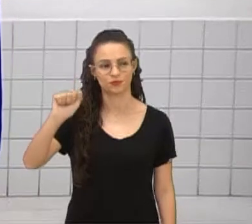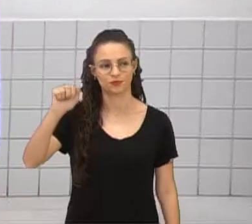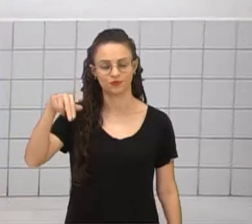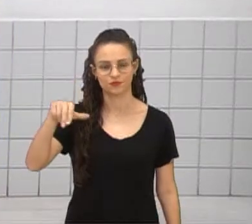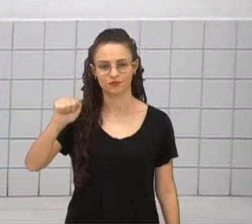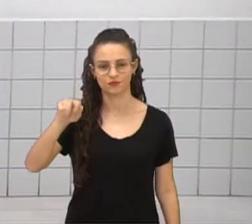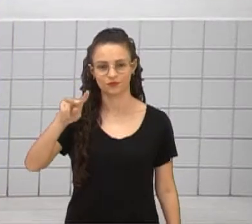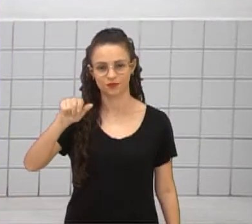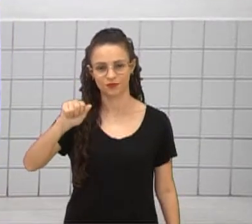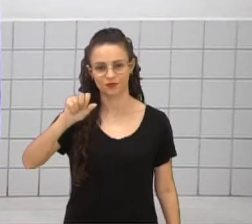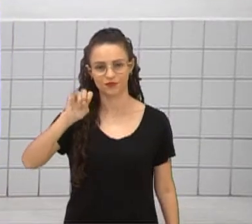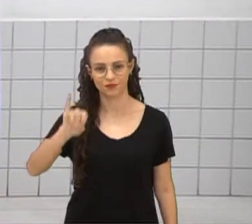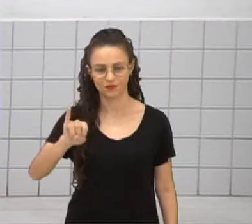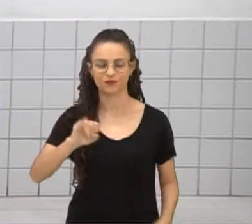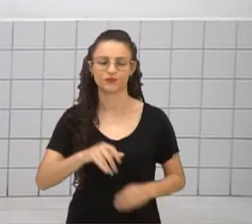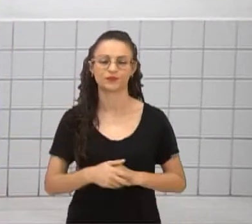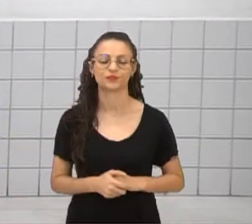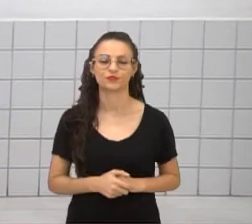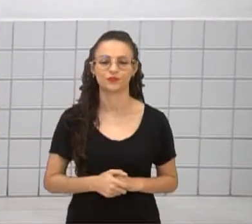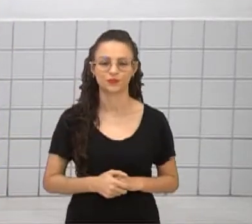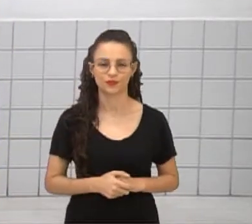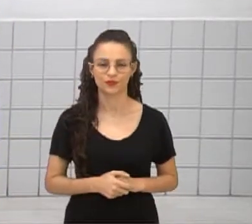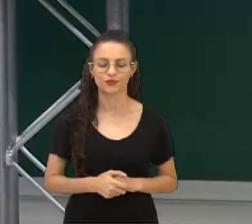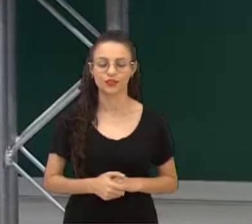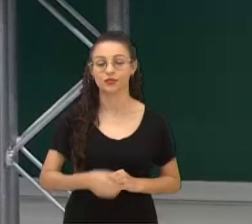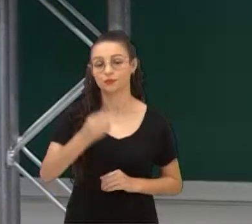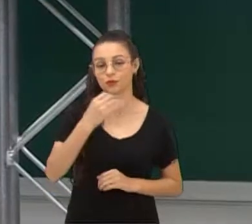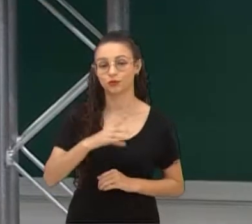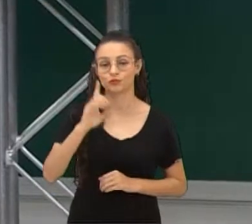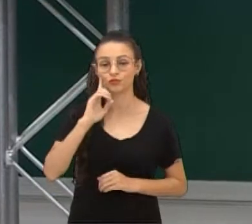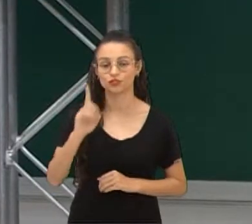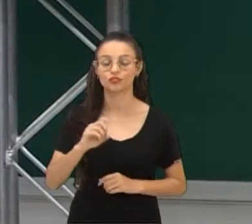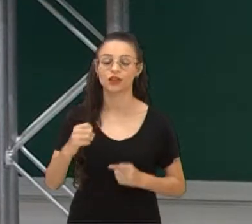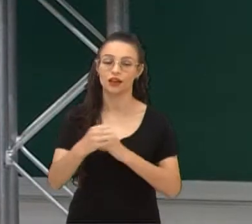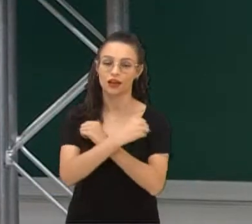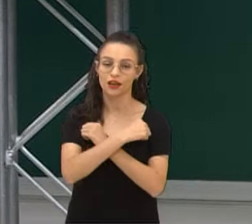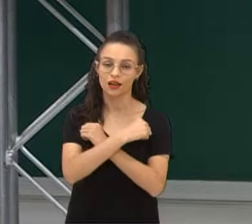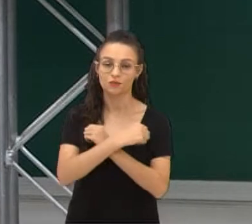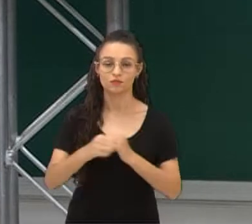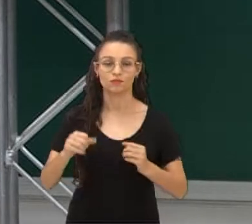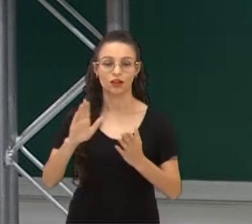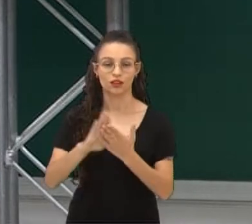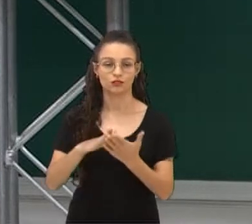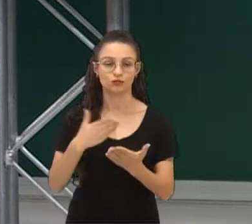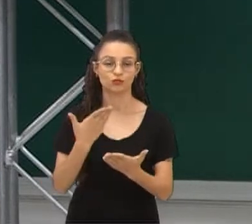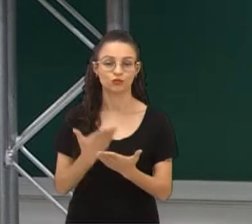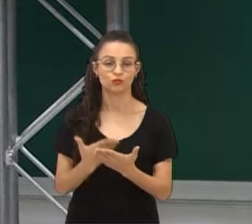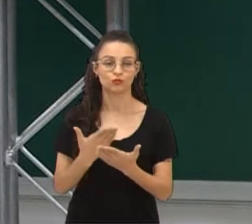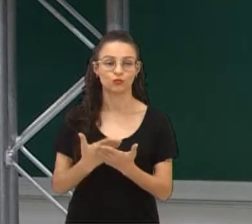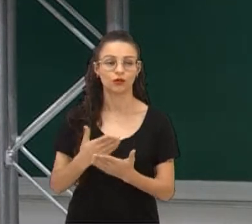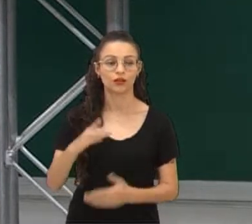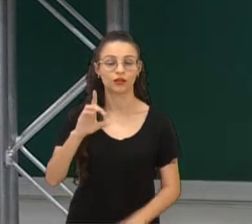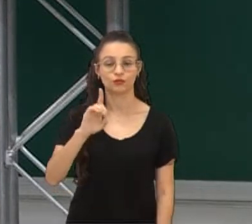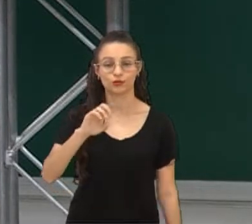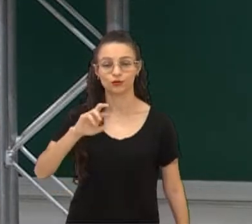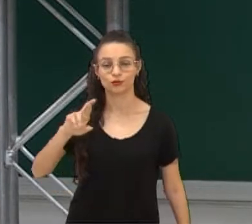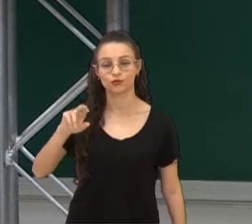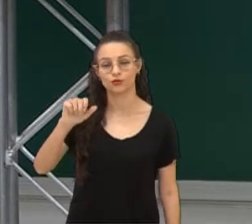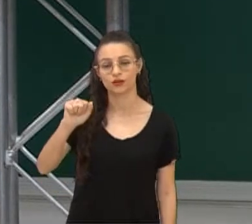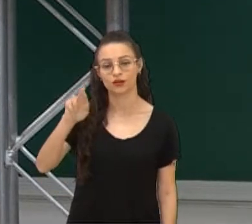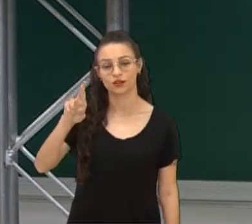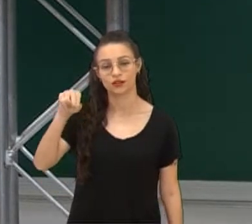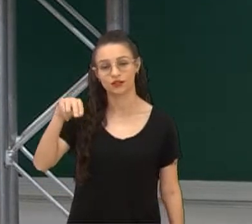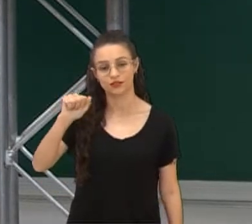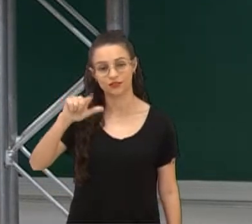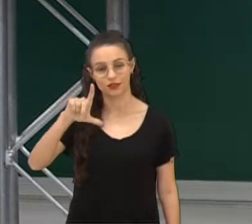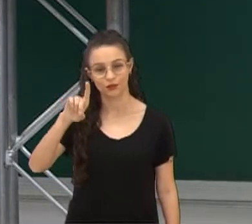escola aí eu tenho aqui bom bom dia Manda um abraço para o Colégio Doutor Arnaldo Busato em Foz do Iguaçu a